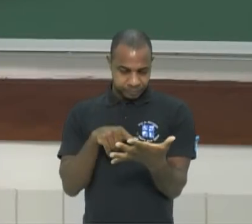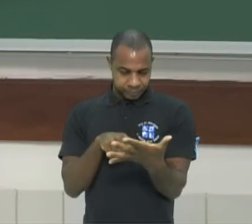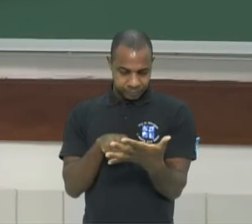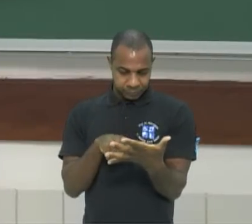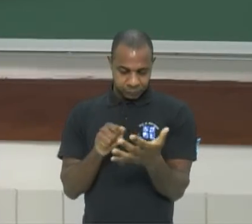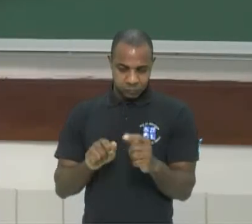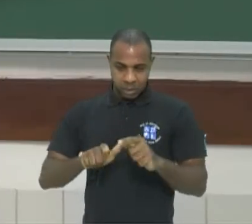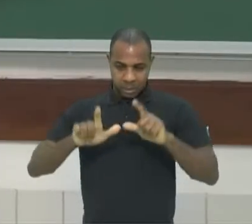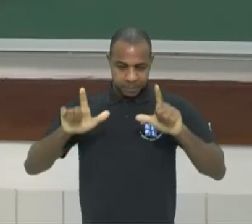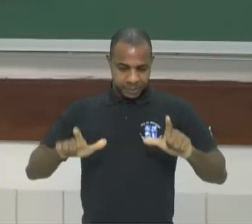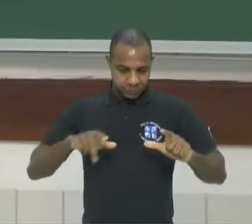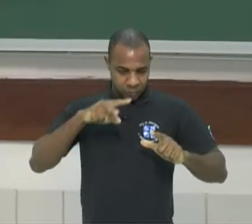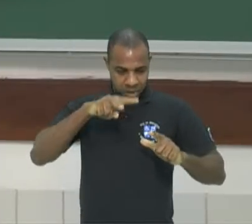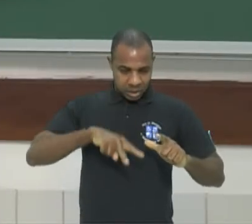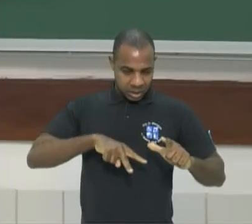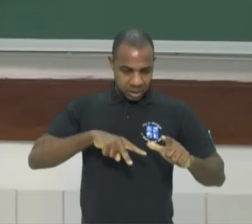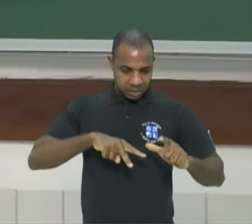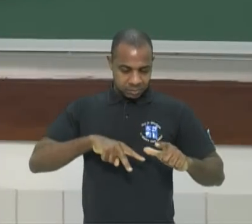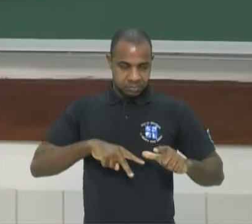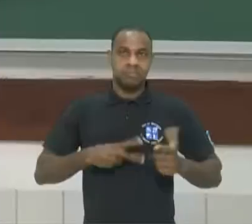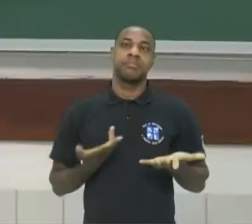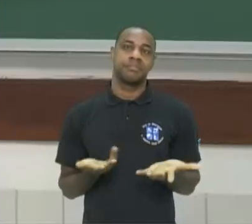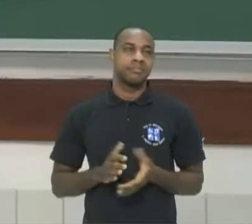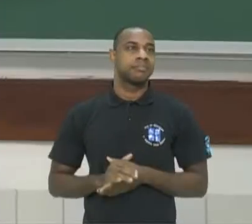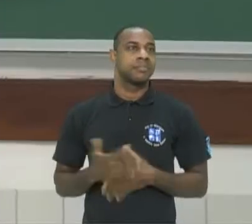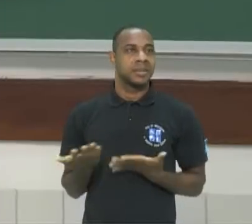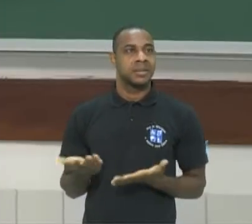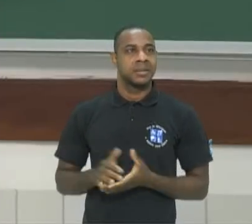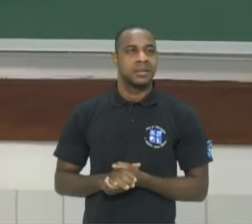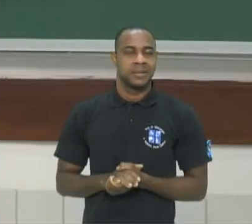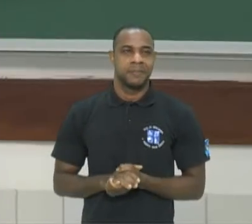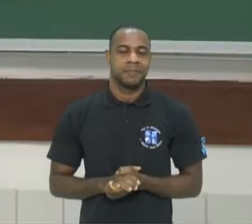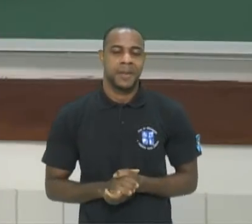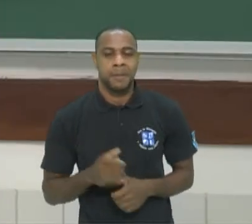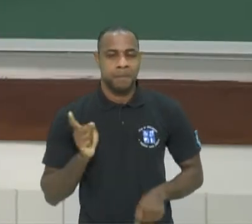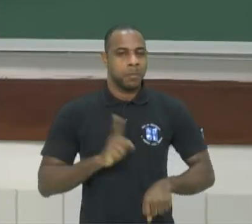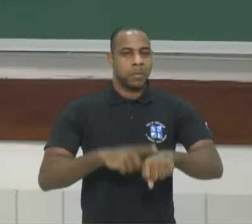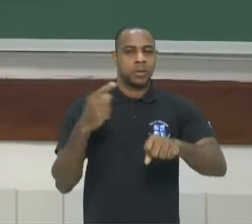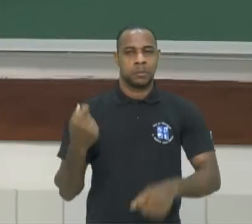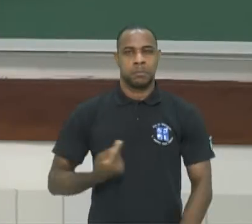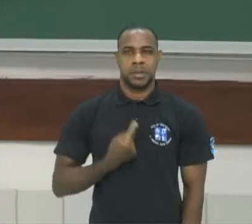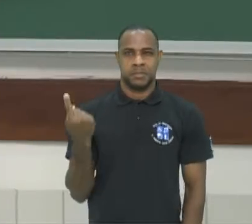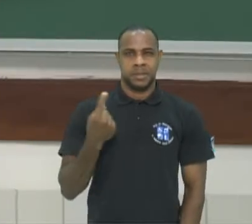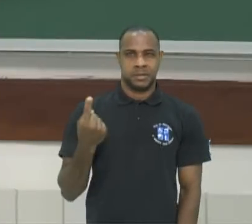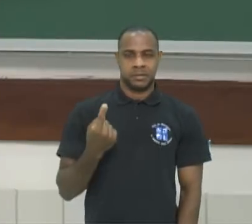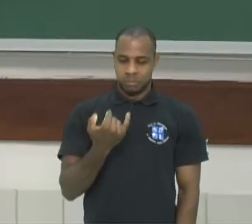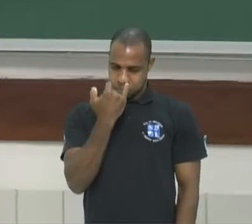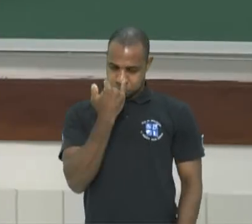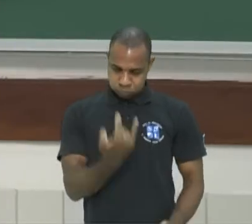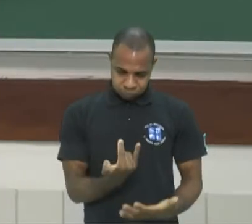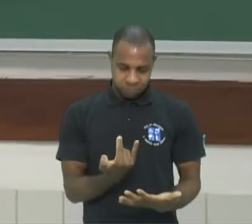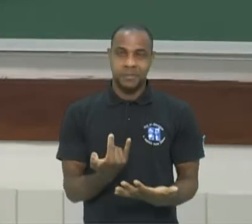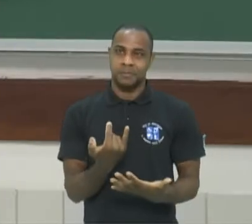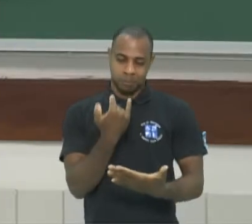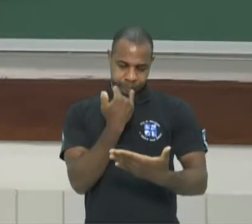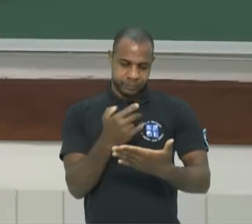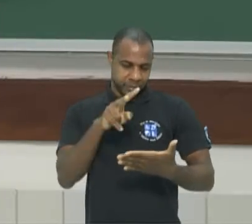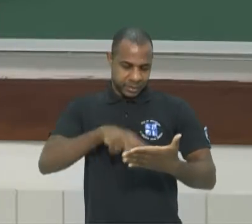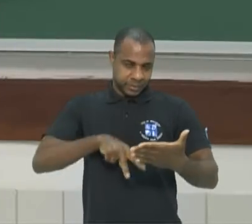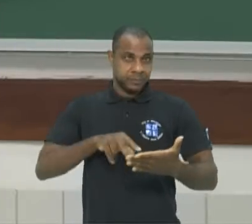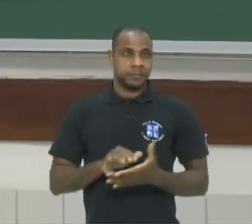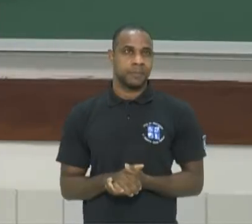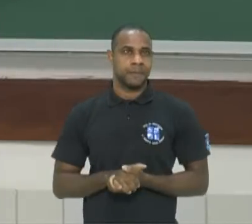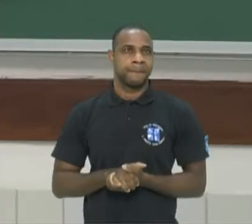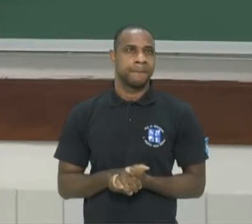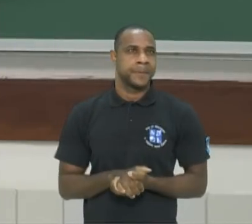e vou ler essa notícia. Tá? Então é a vitrine, é o primeiro momento que atrai o seu leitor.